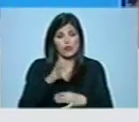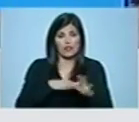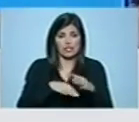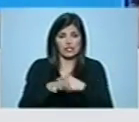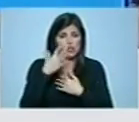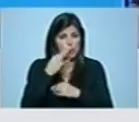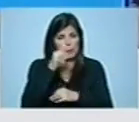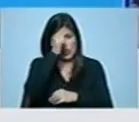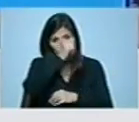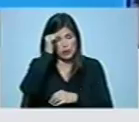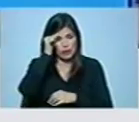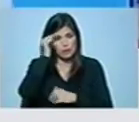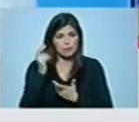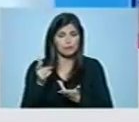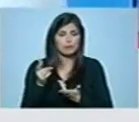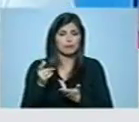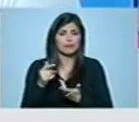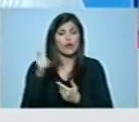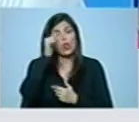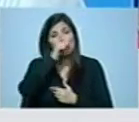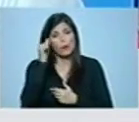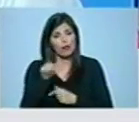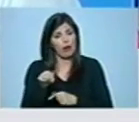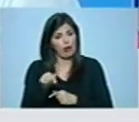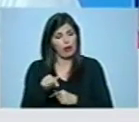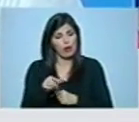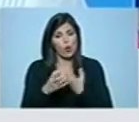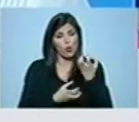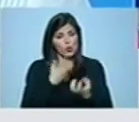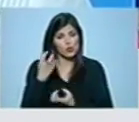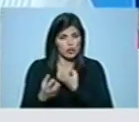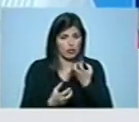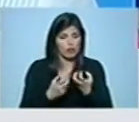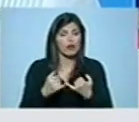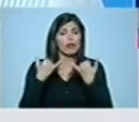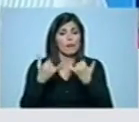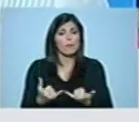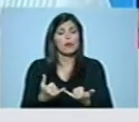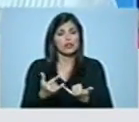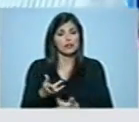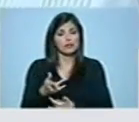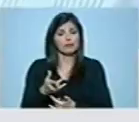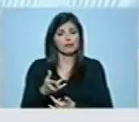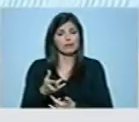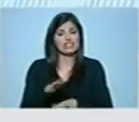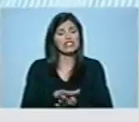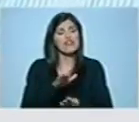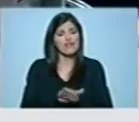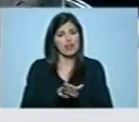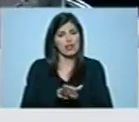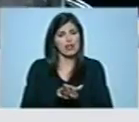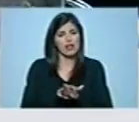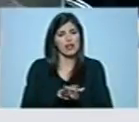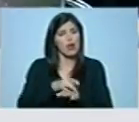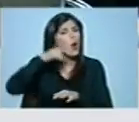ao domingo. Pronto, o domingo de carnaval fazia-se o cozido. E depois, à terça-feira,